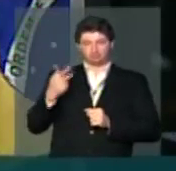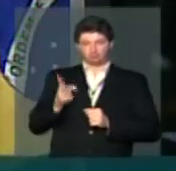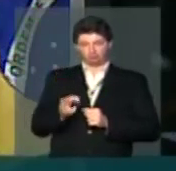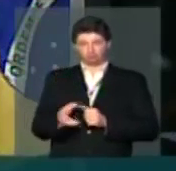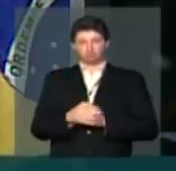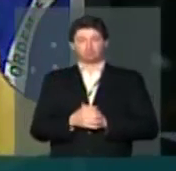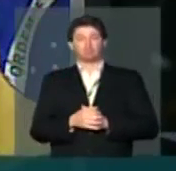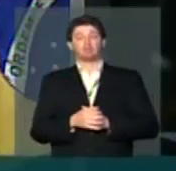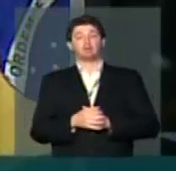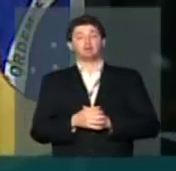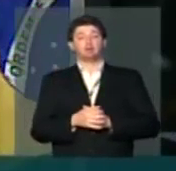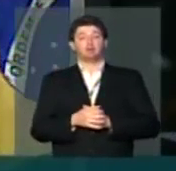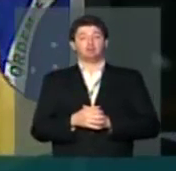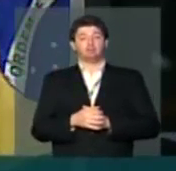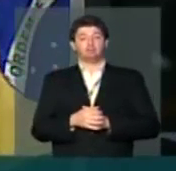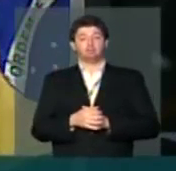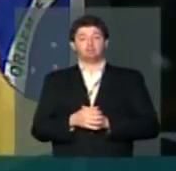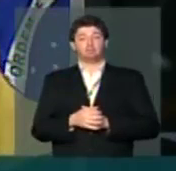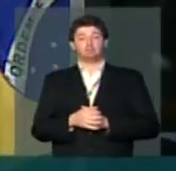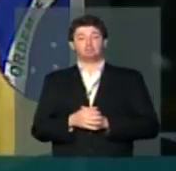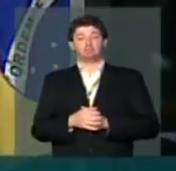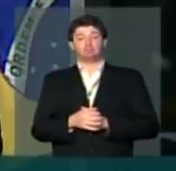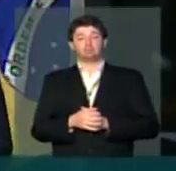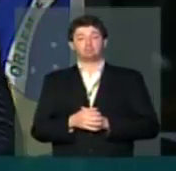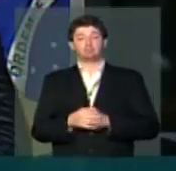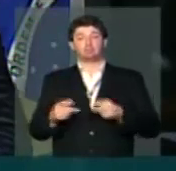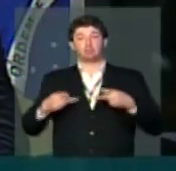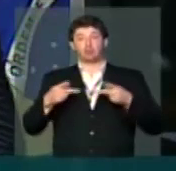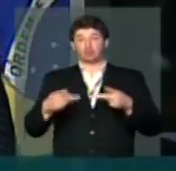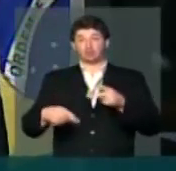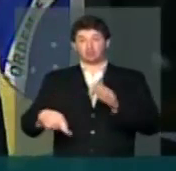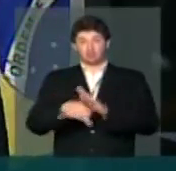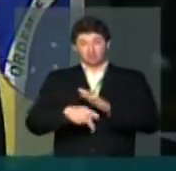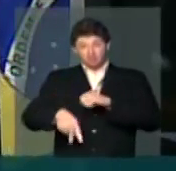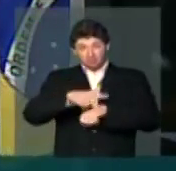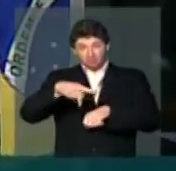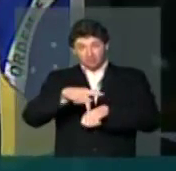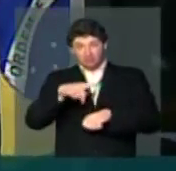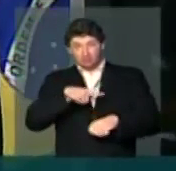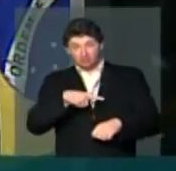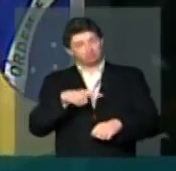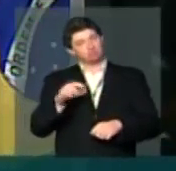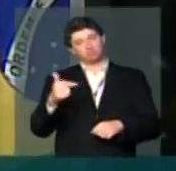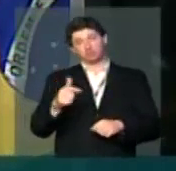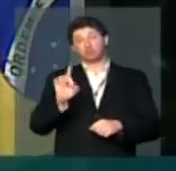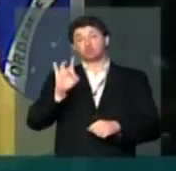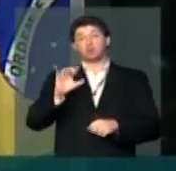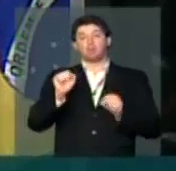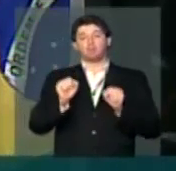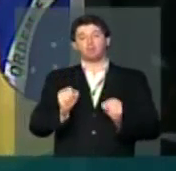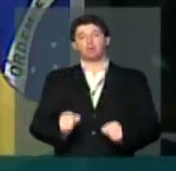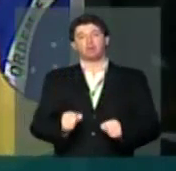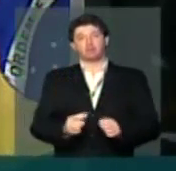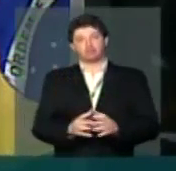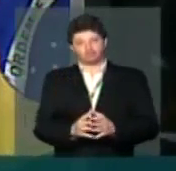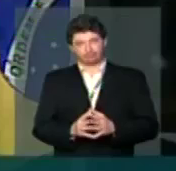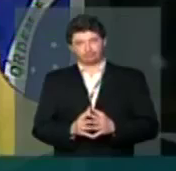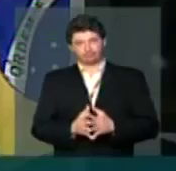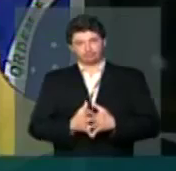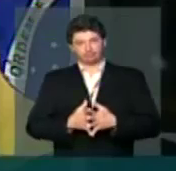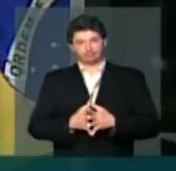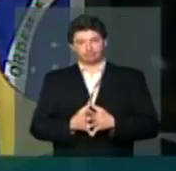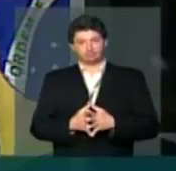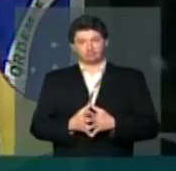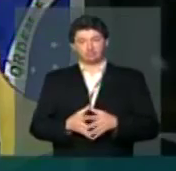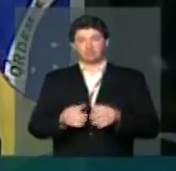presidente, não há um projeto de país, apenas um projeto de poder. E um projeto de